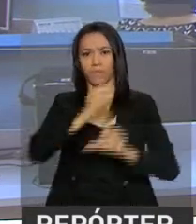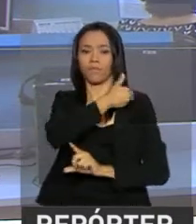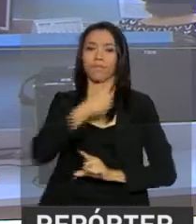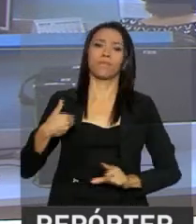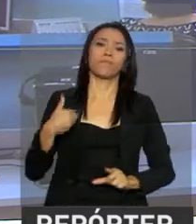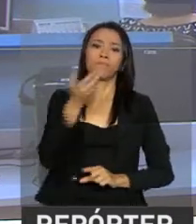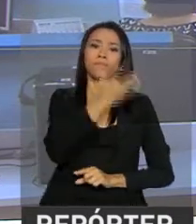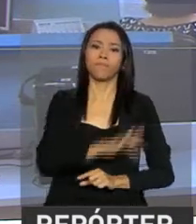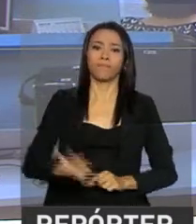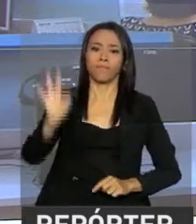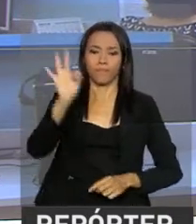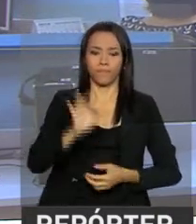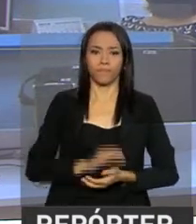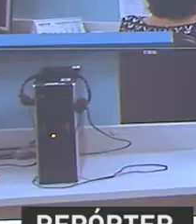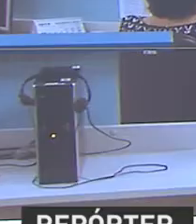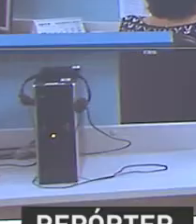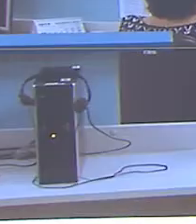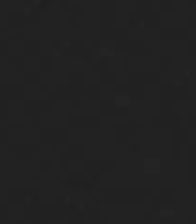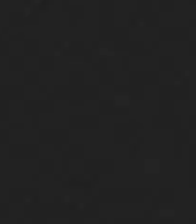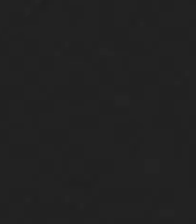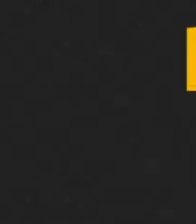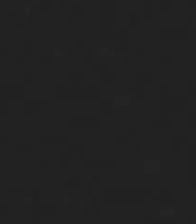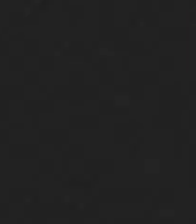a tv do governo federal